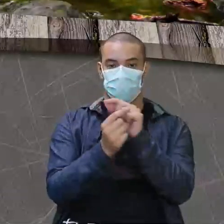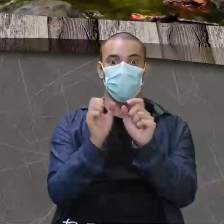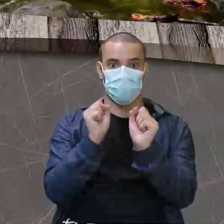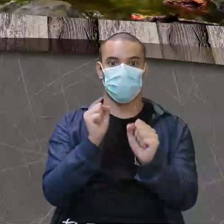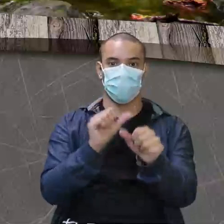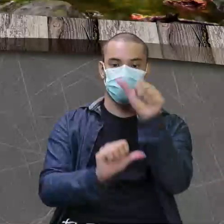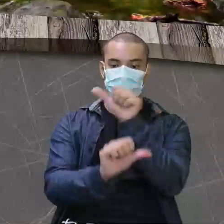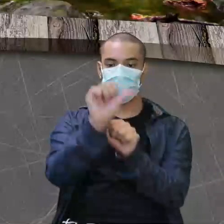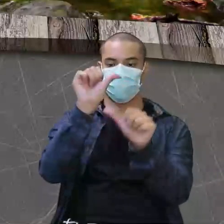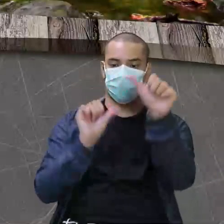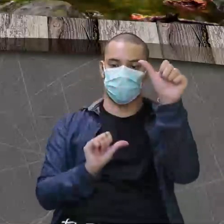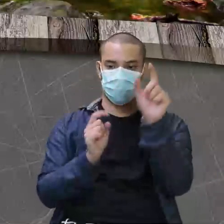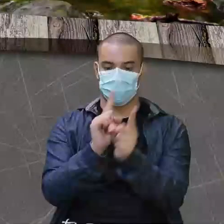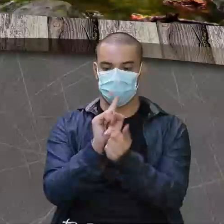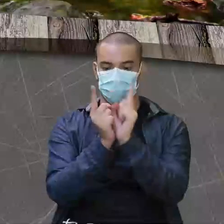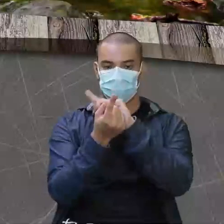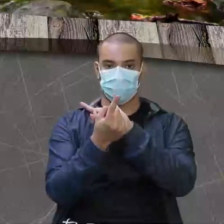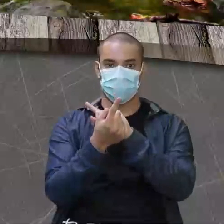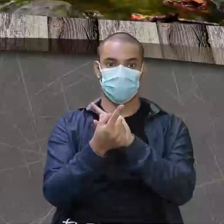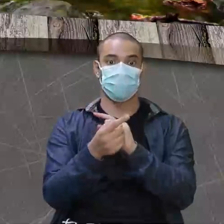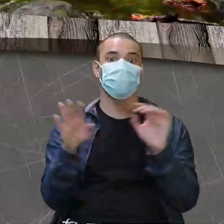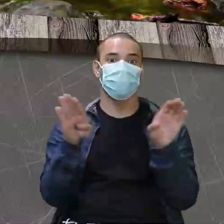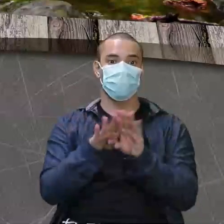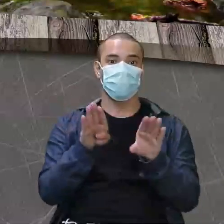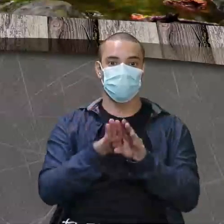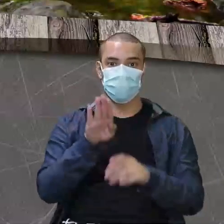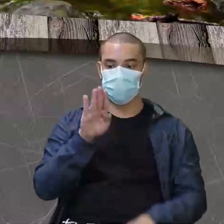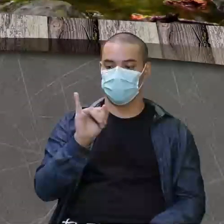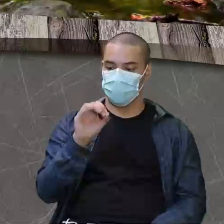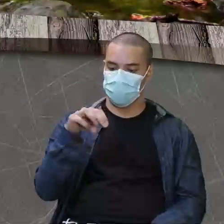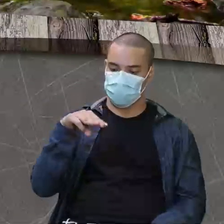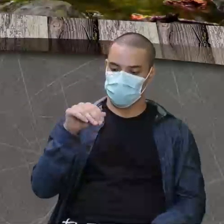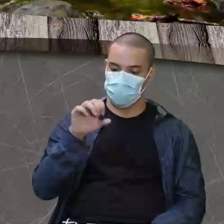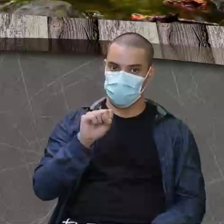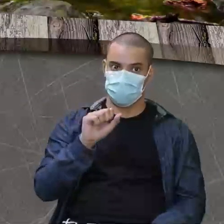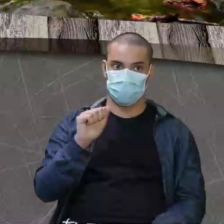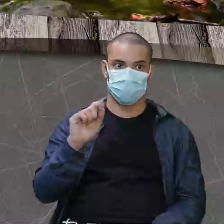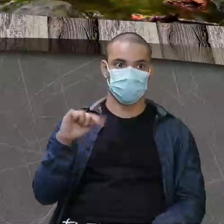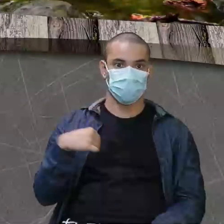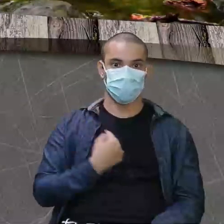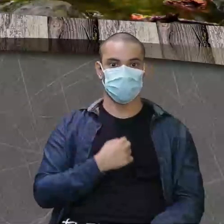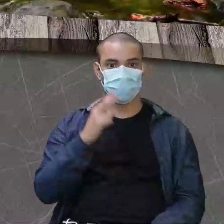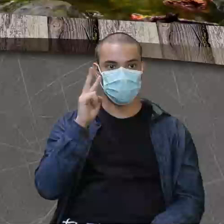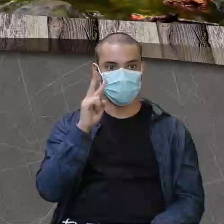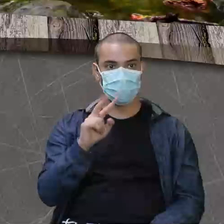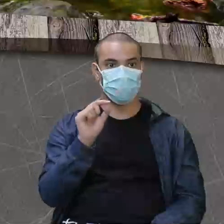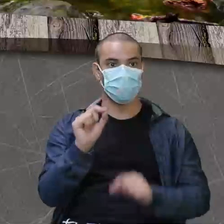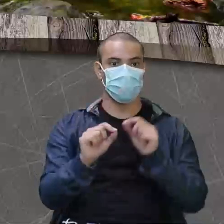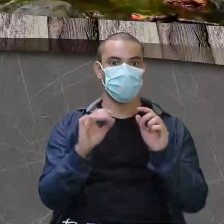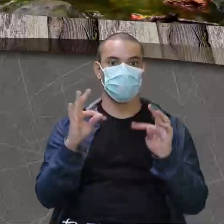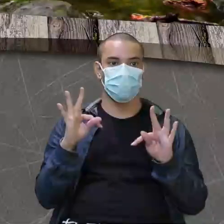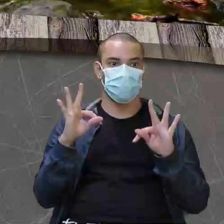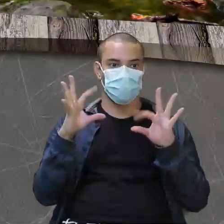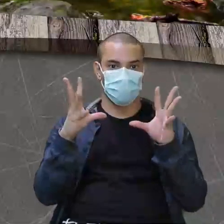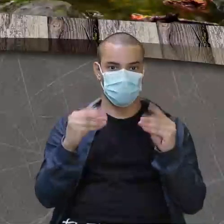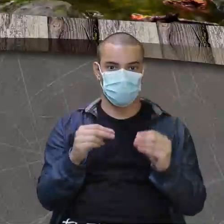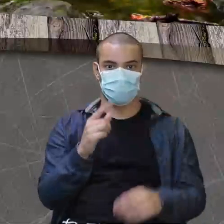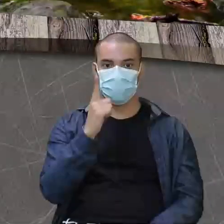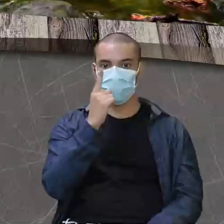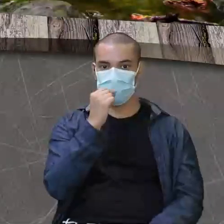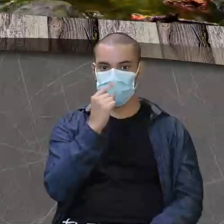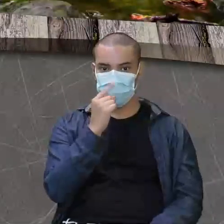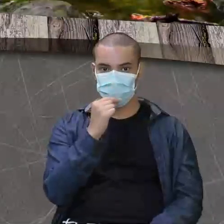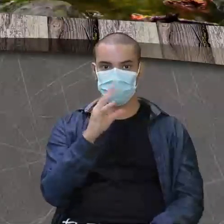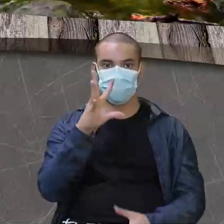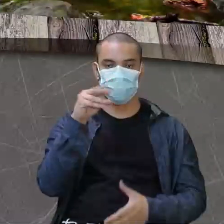temos também a pirâmide de biomassa, que vê tanta matéria seca, ou seja, quando você tira tudo de peso líquido